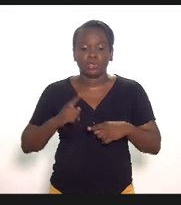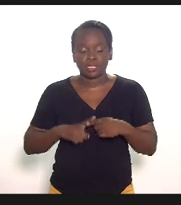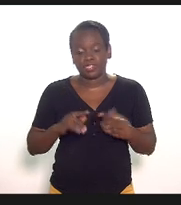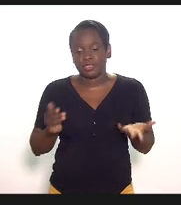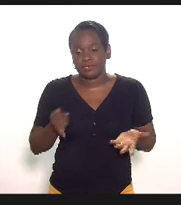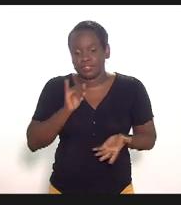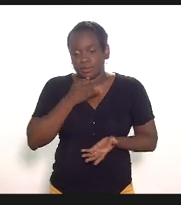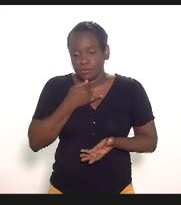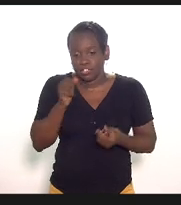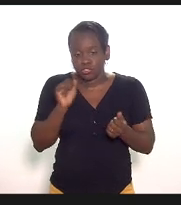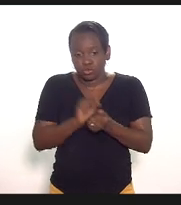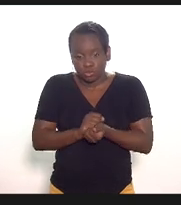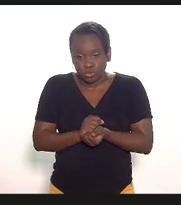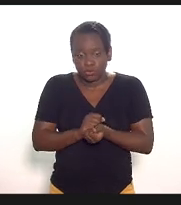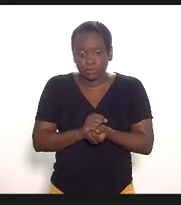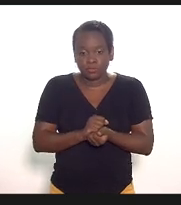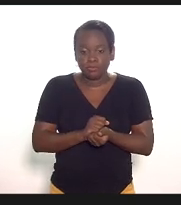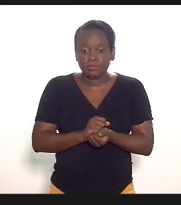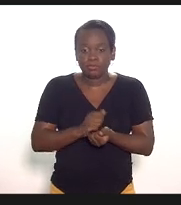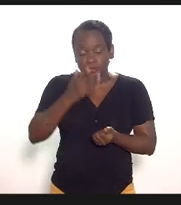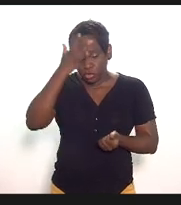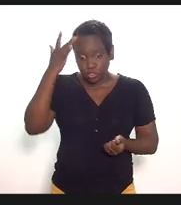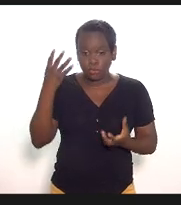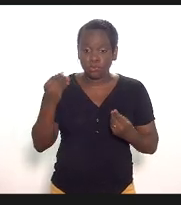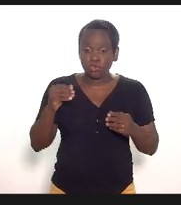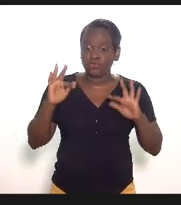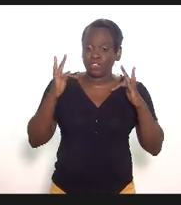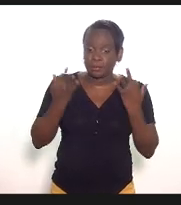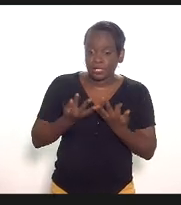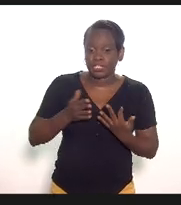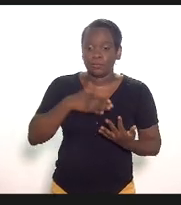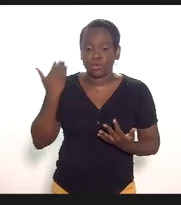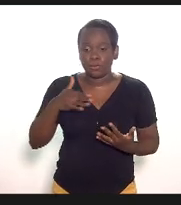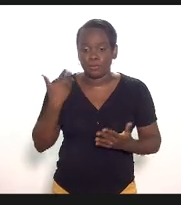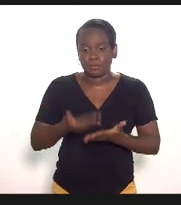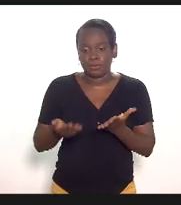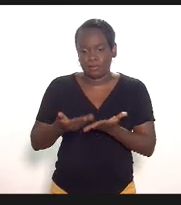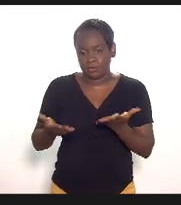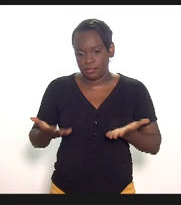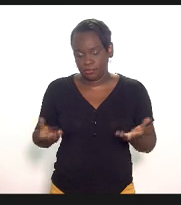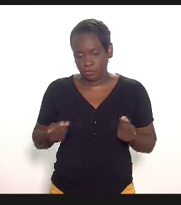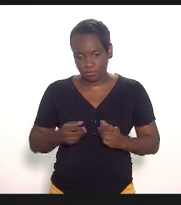infelizmente, junto daqueles que perderam seus entes queridos.